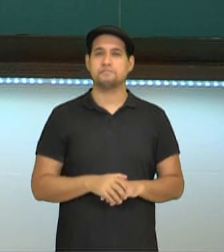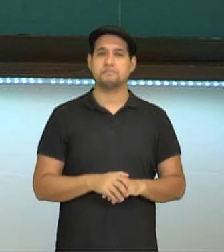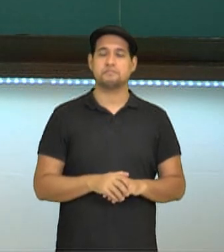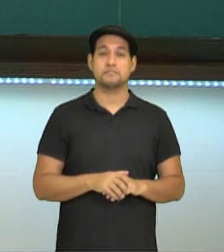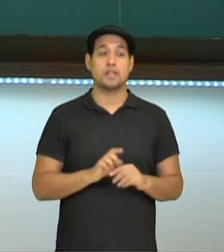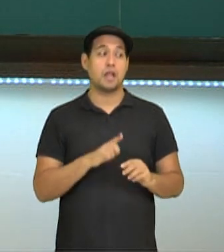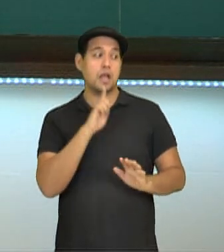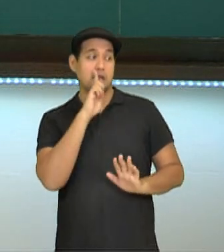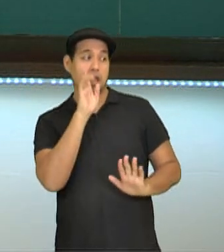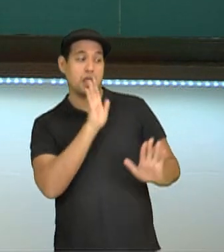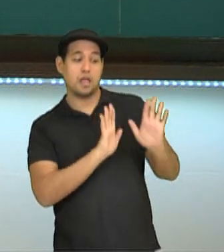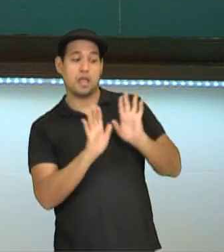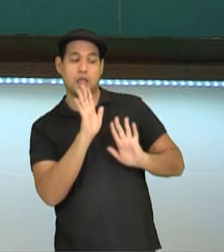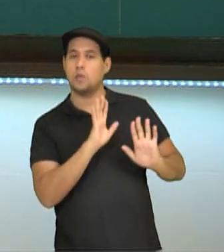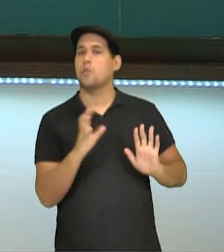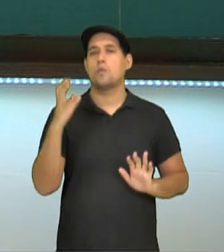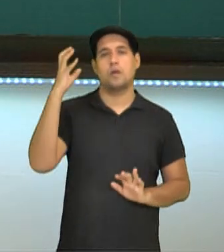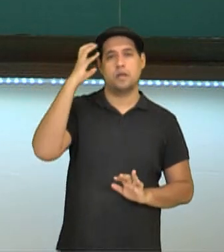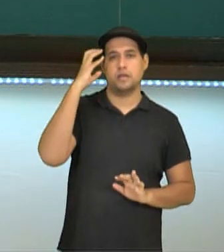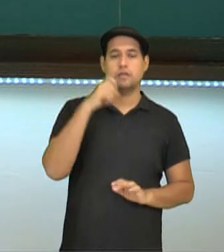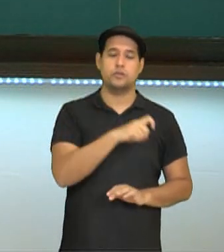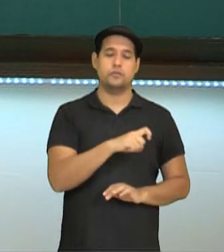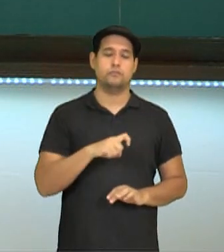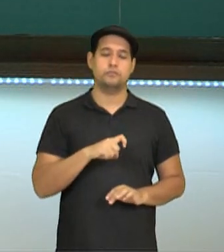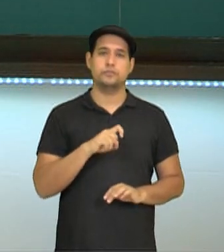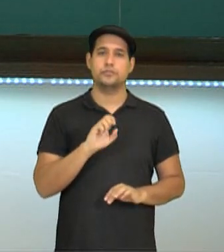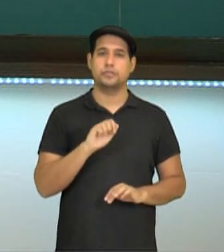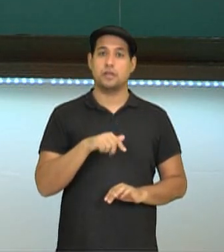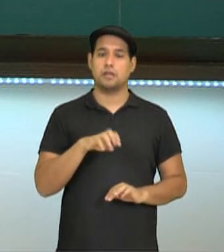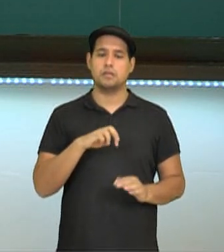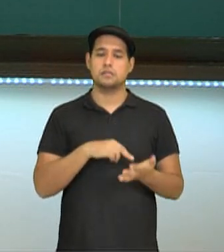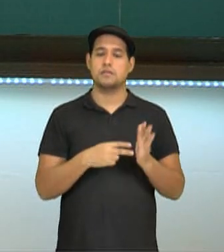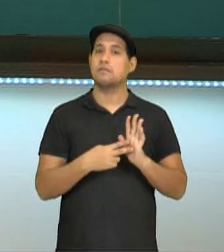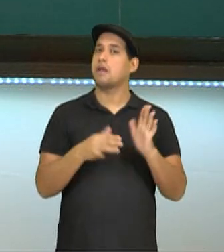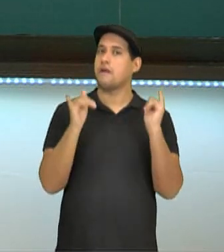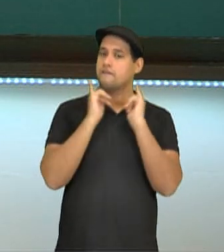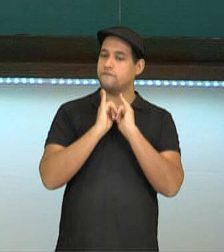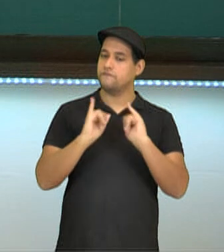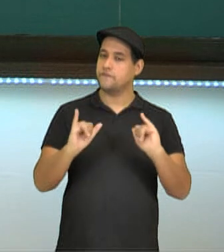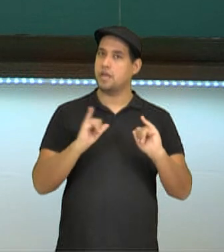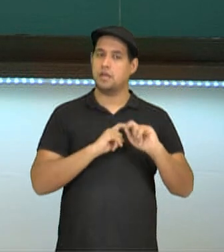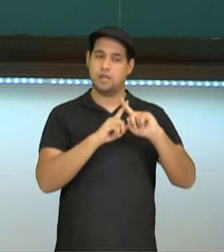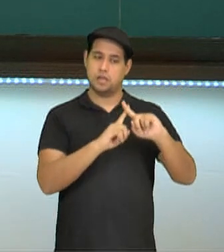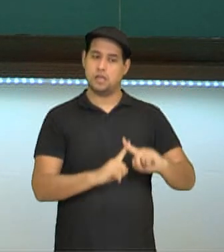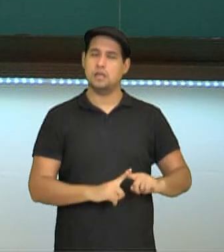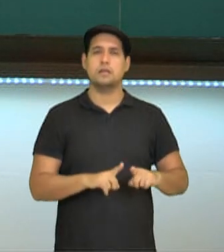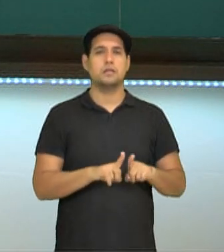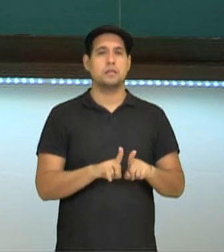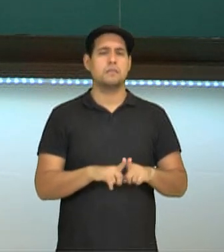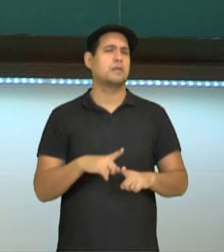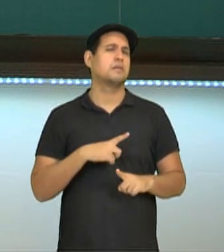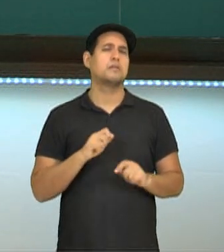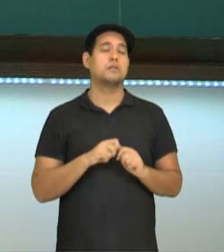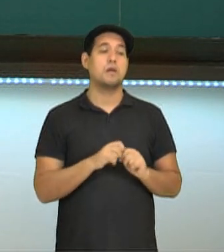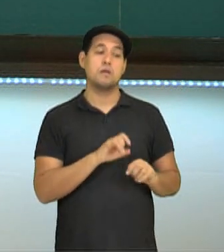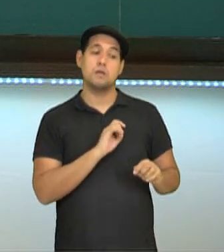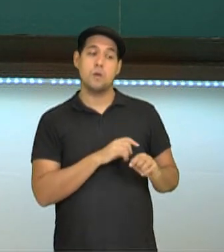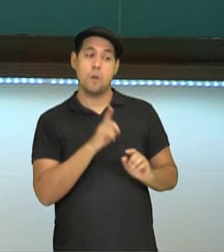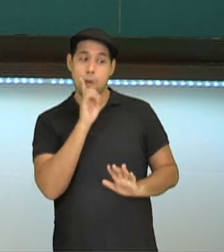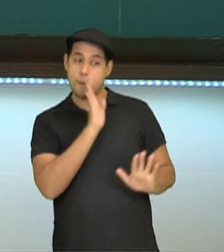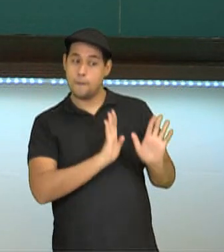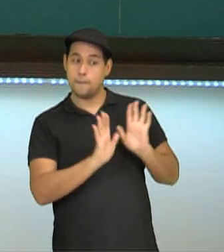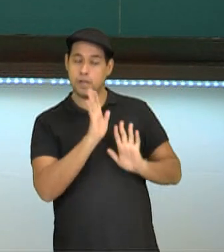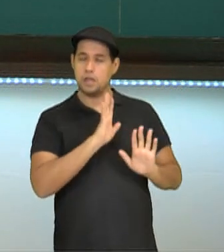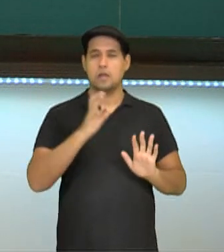está ameaçando o rei. Então o cheque é um aviso que eu dou para o meu adversário que eu estou ameaçando